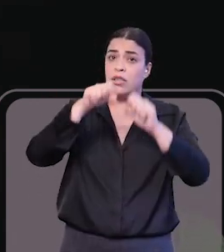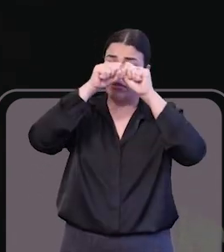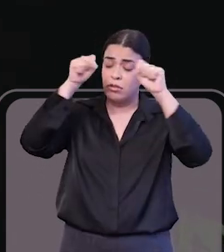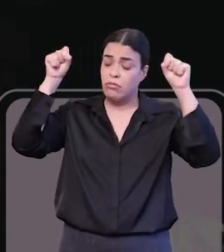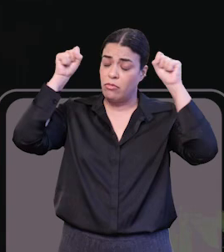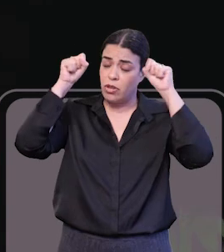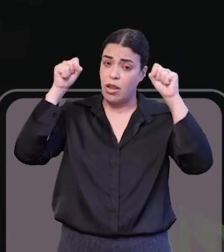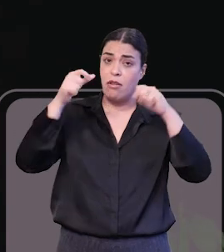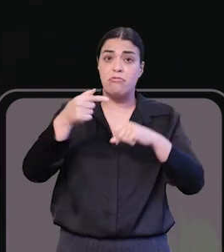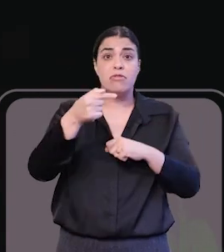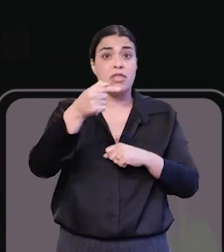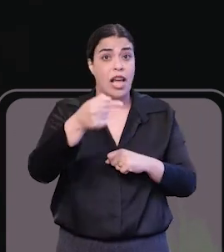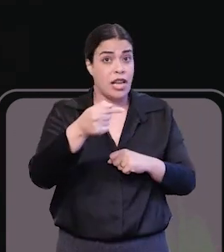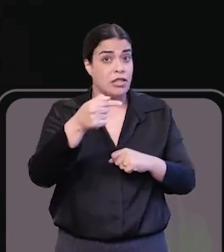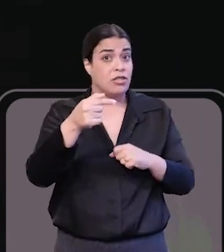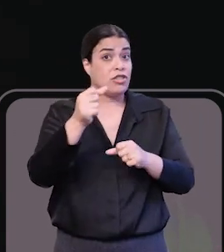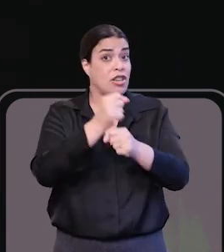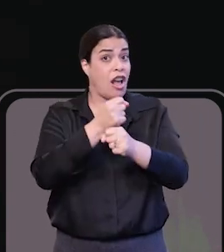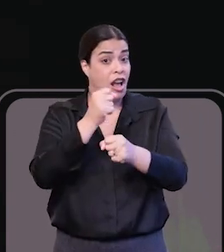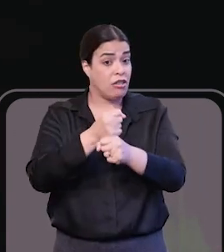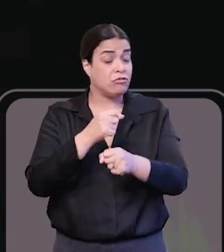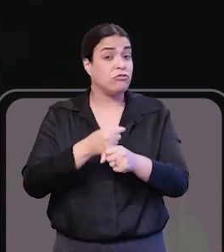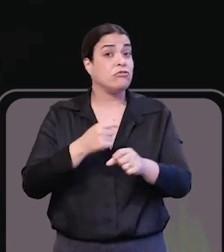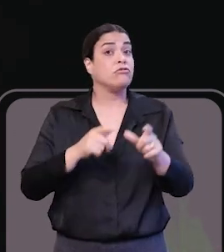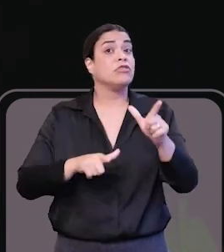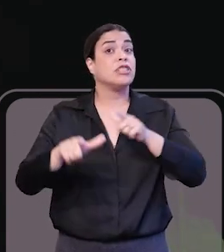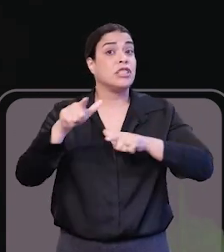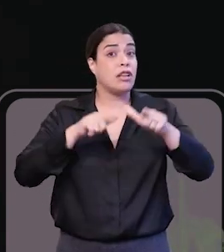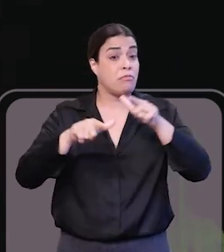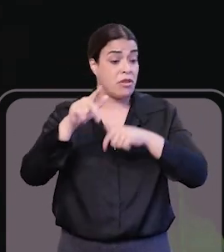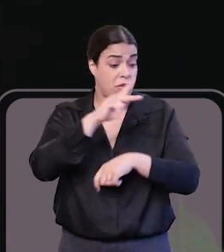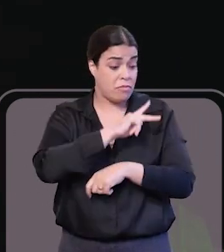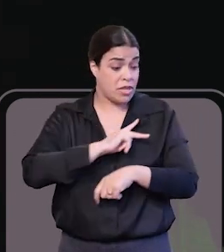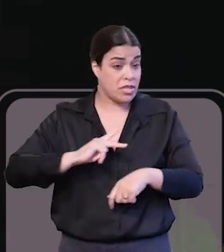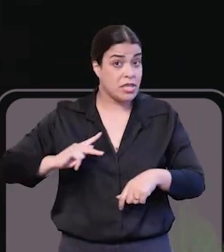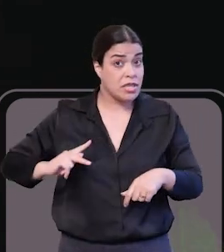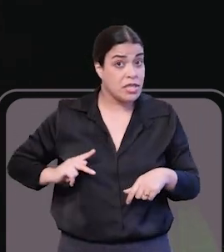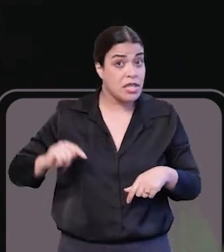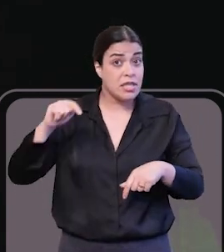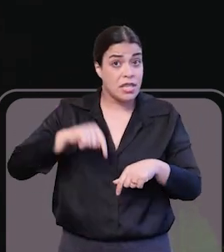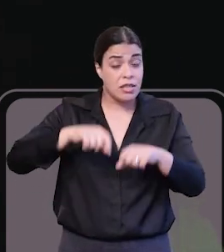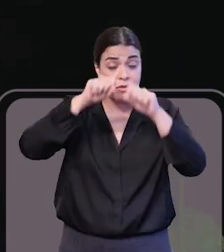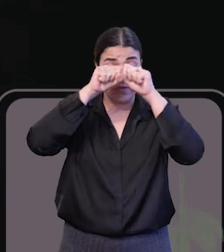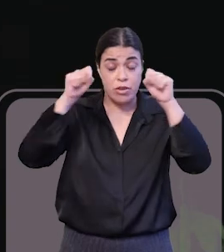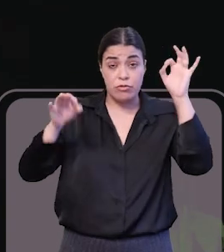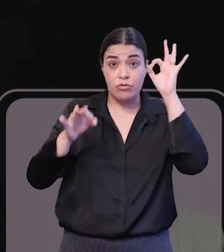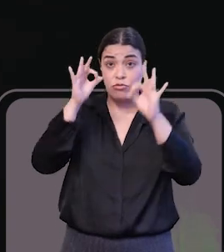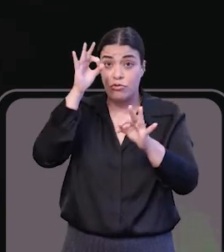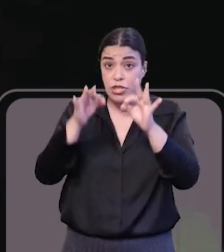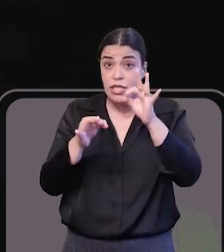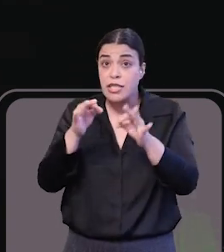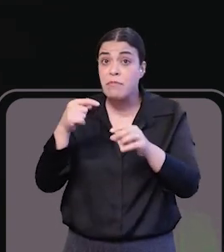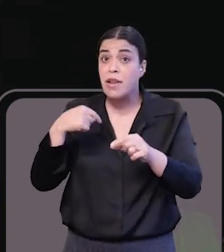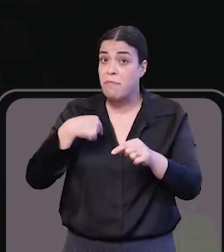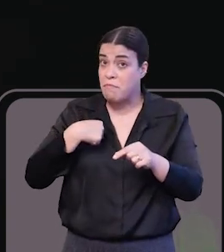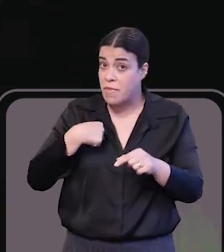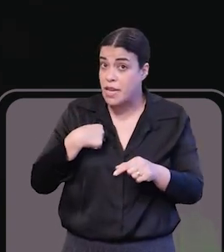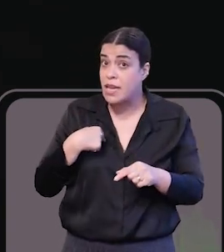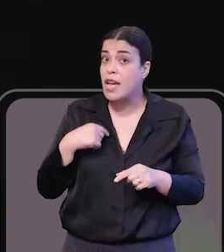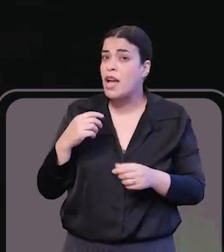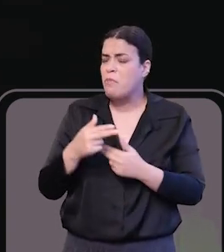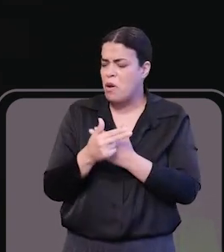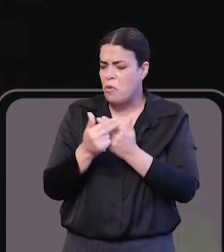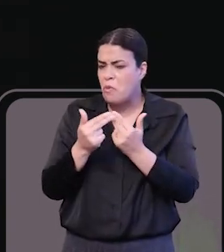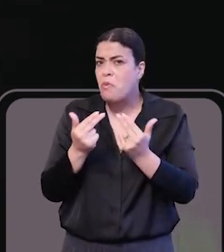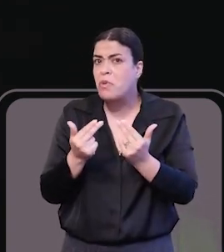já Camil de 7 anos trabalho na presidência do tribunal de justiça e para mim isto